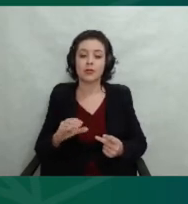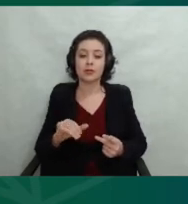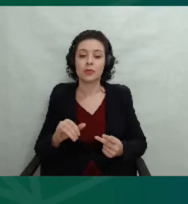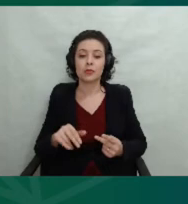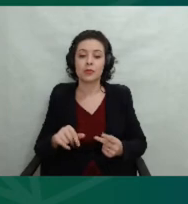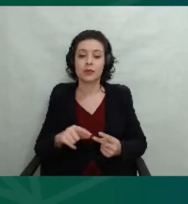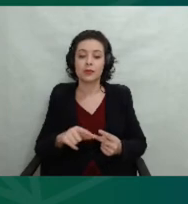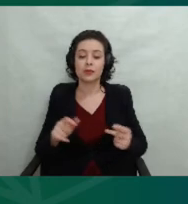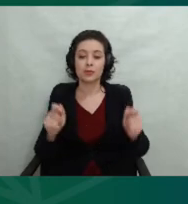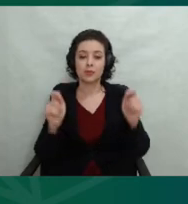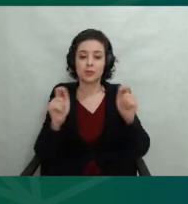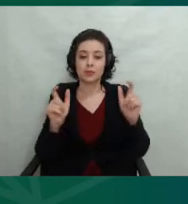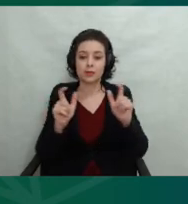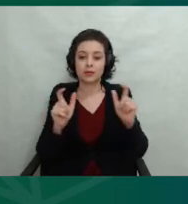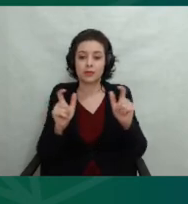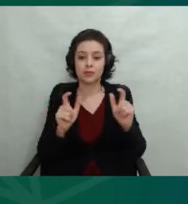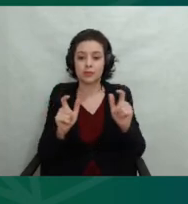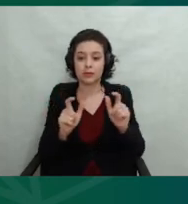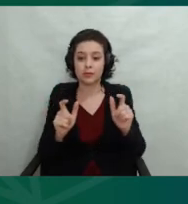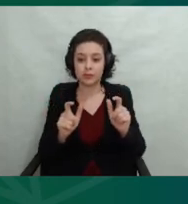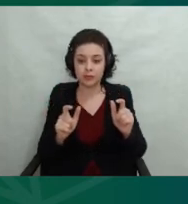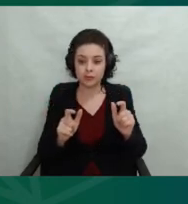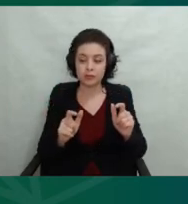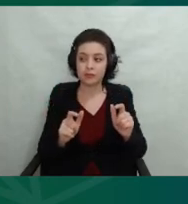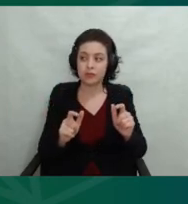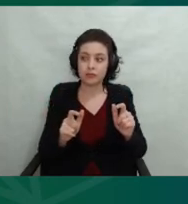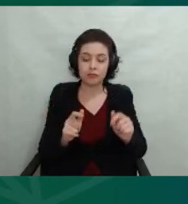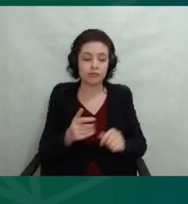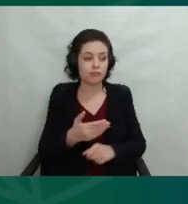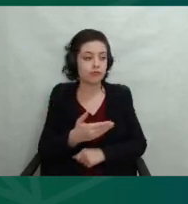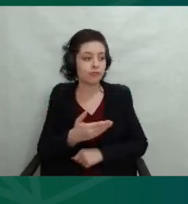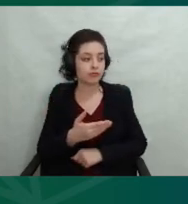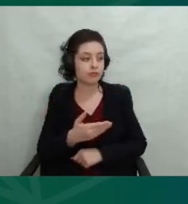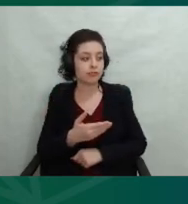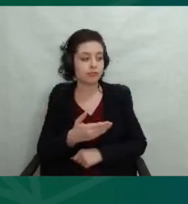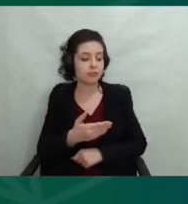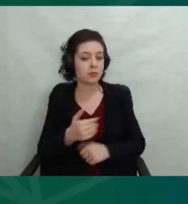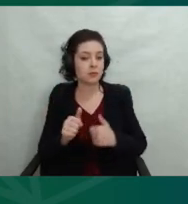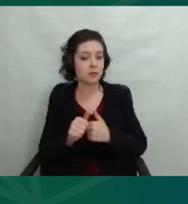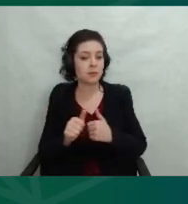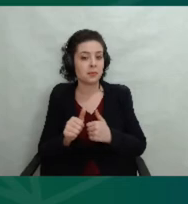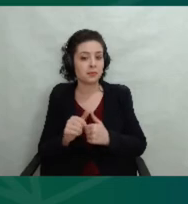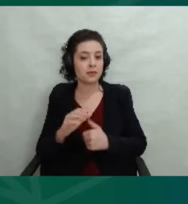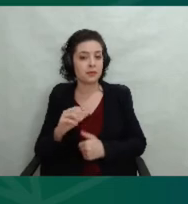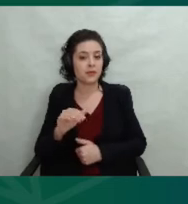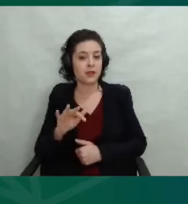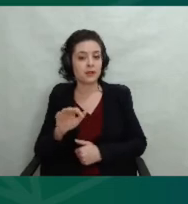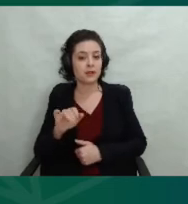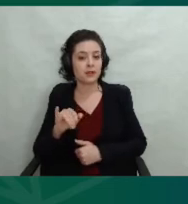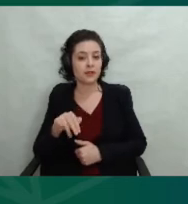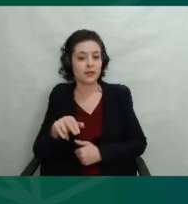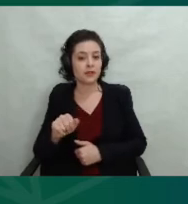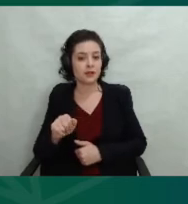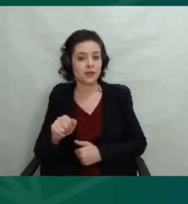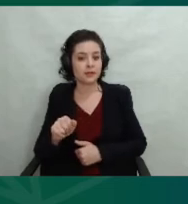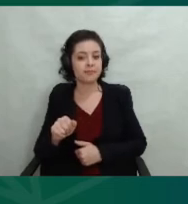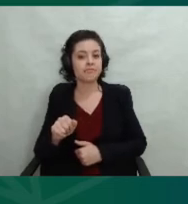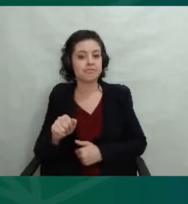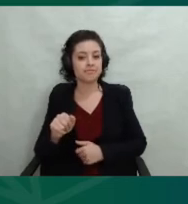atenção a concentração de cocaína ser muito próxima à concentração de cafeína, né? Não consegue enxergar, mas a gente tem